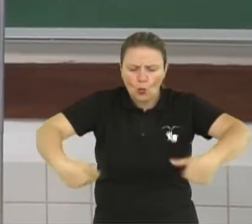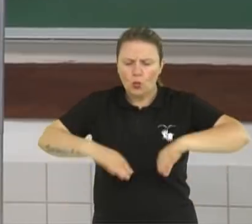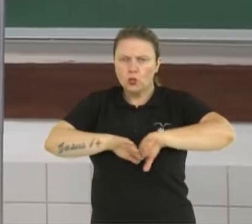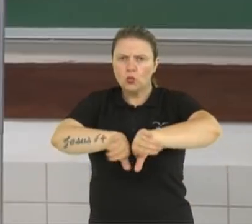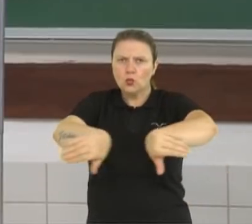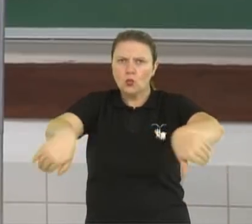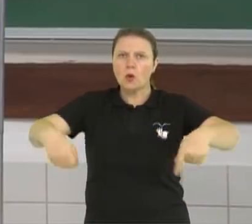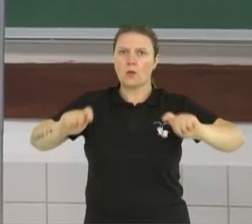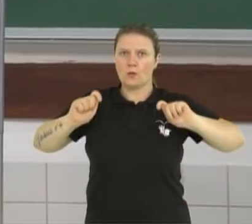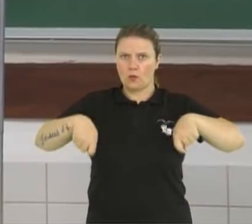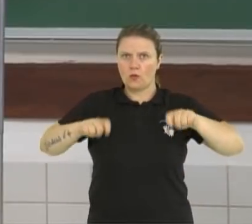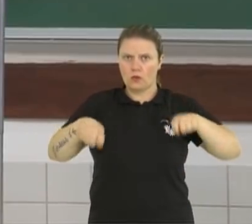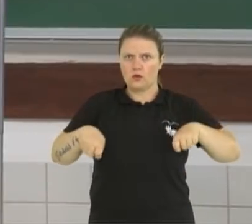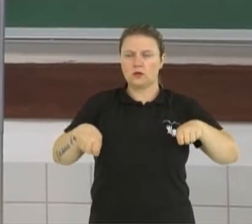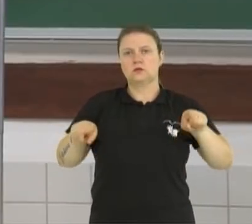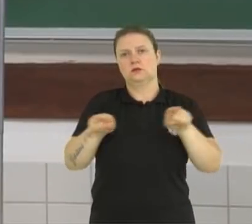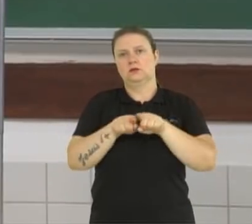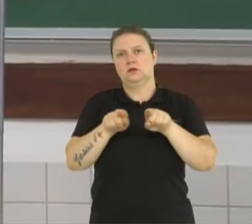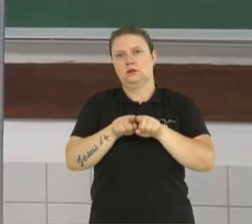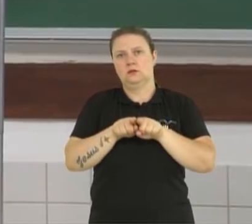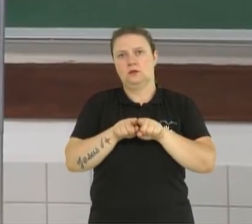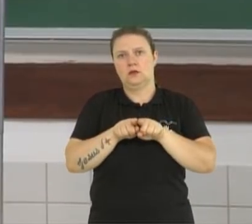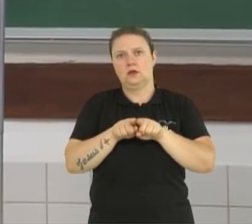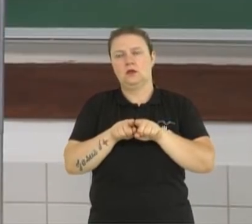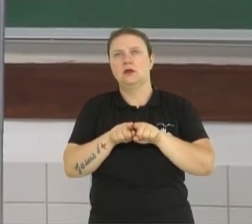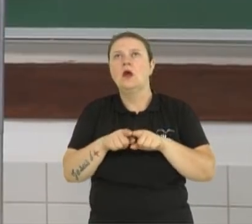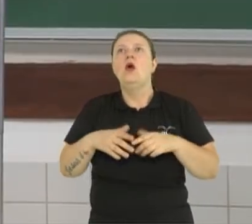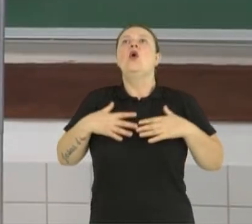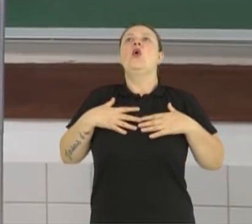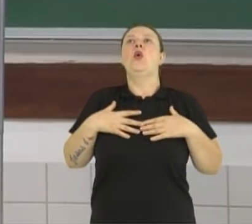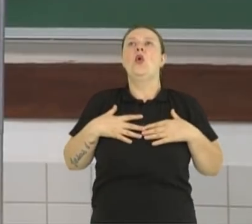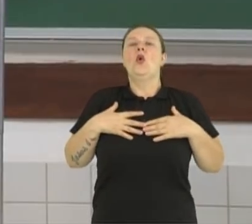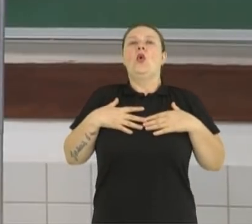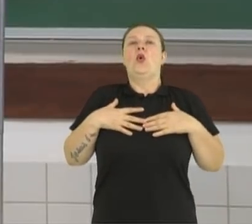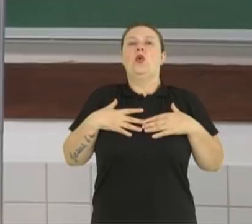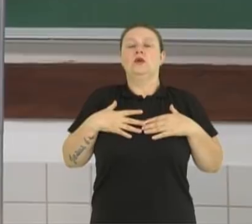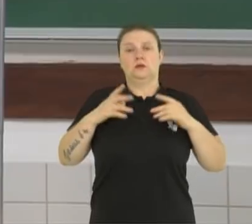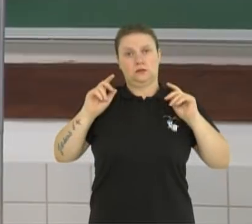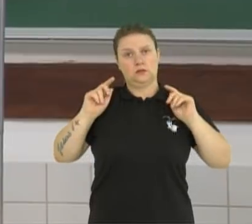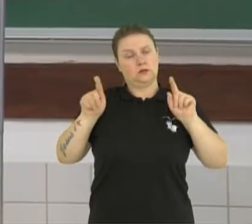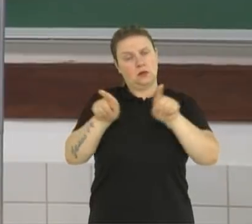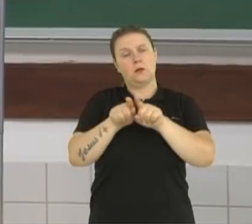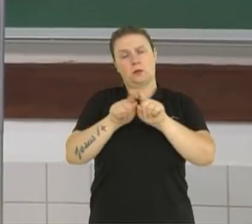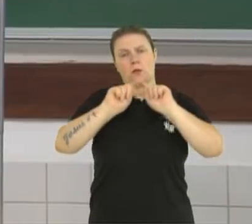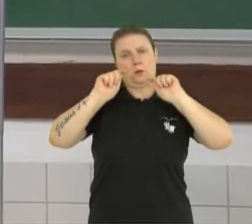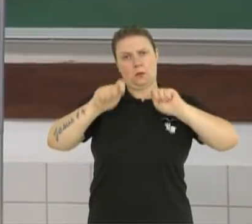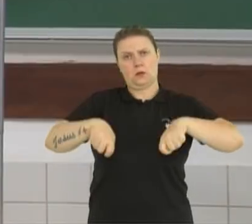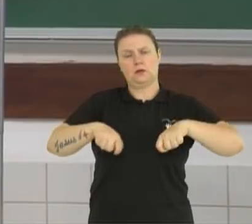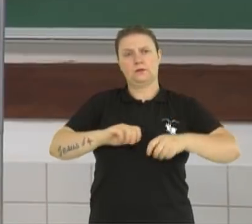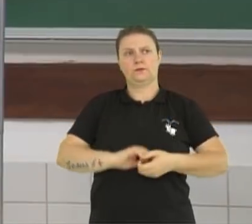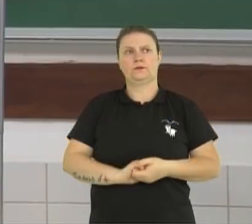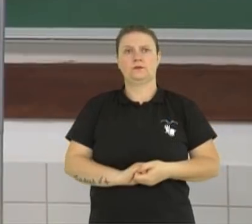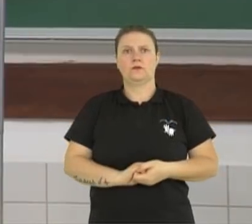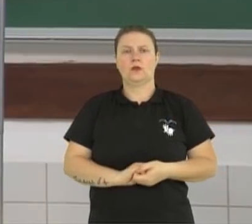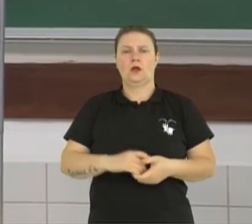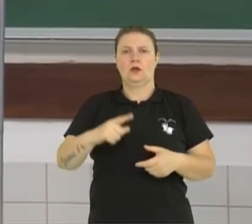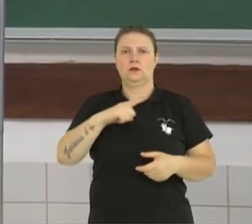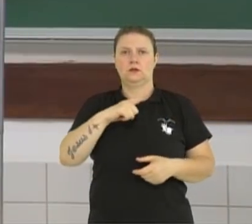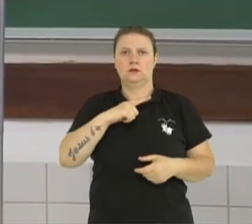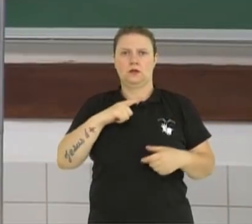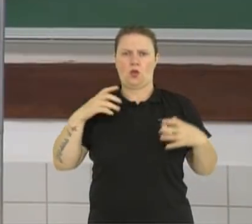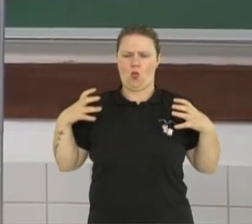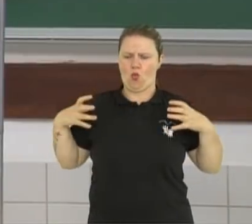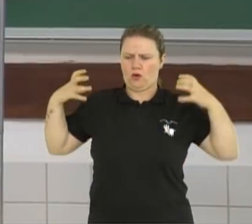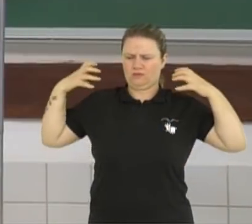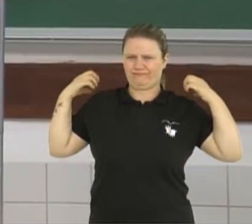pode mergulhar, afundar e voltar. Tá? Então, tem aqueles equipamentos que vocês já devem ter visto também, que são aqueles que são os tubos